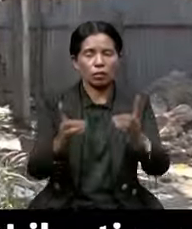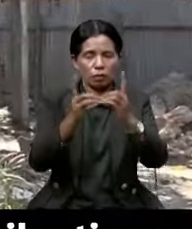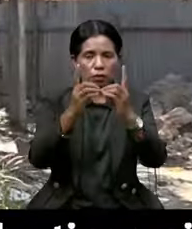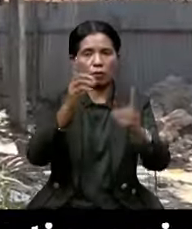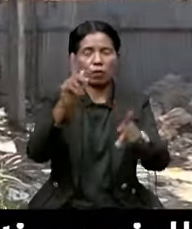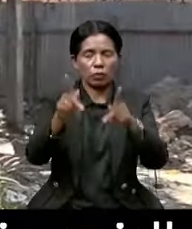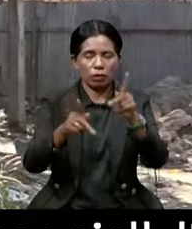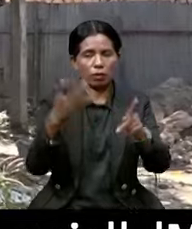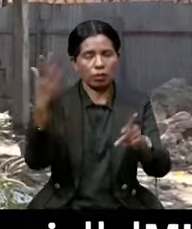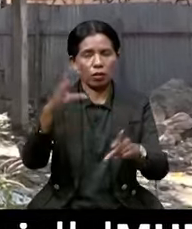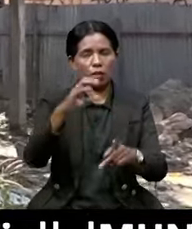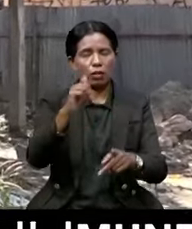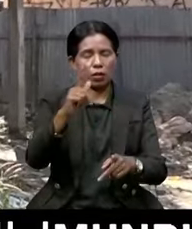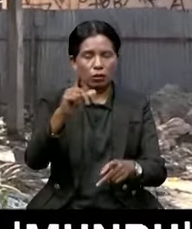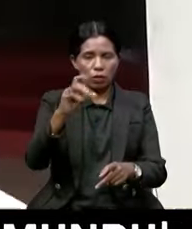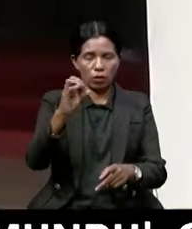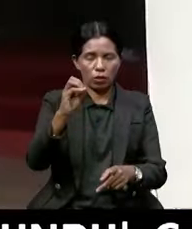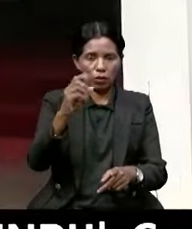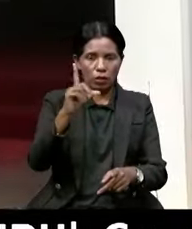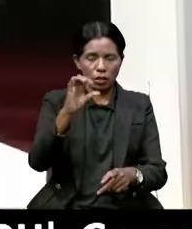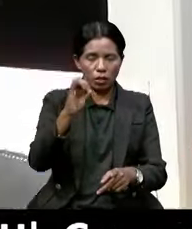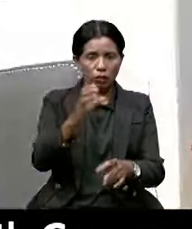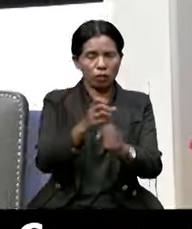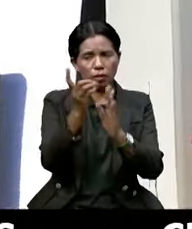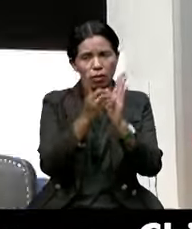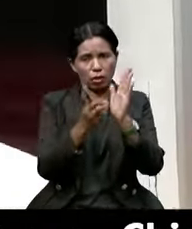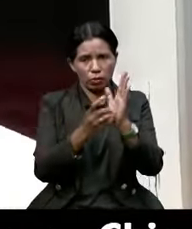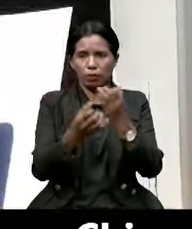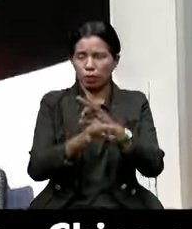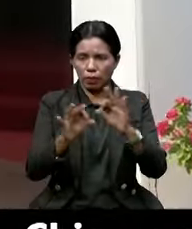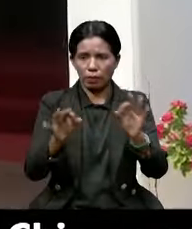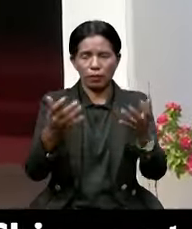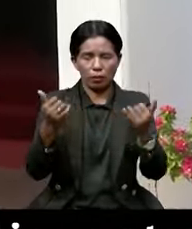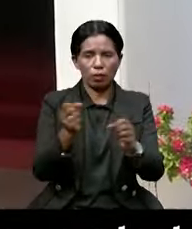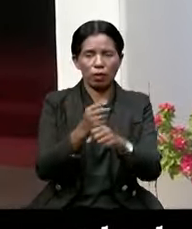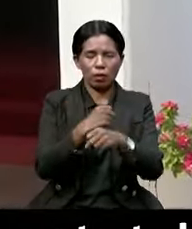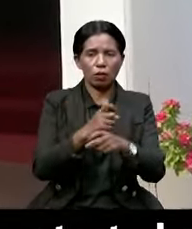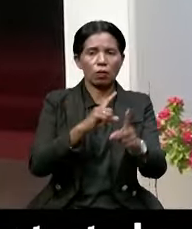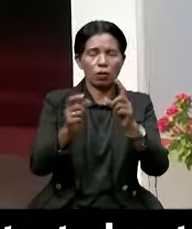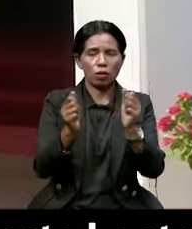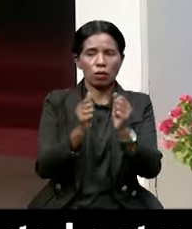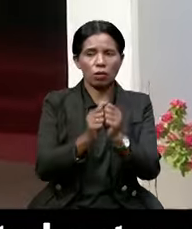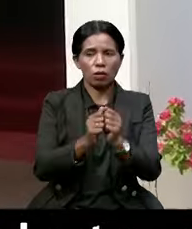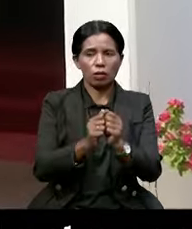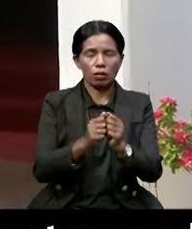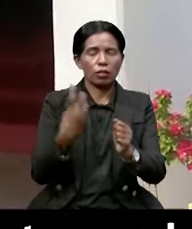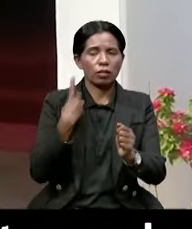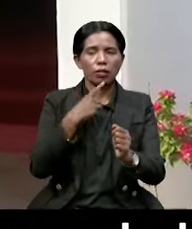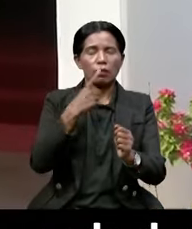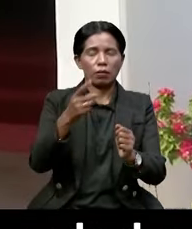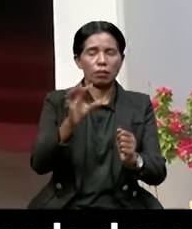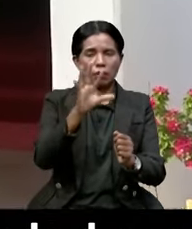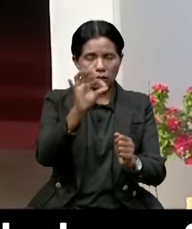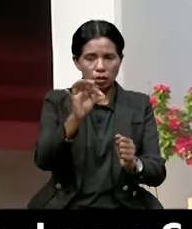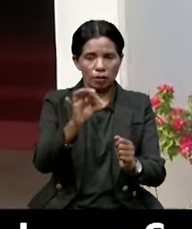a Caicole. Alô, ela recolhe os dados outro, né? E agora em negocia o Sira. Uma caência de ambas, olha, Sia. Sia, uma caramba.